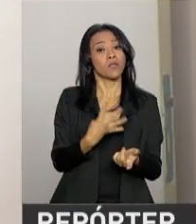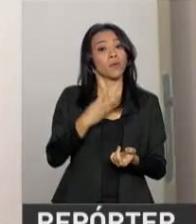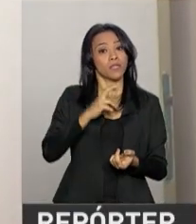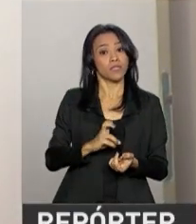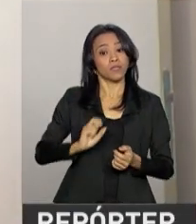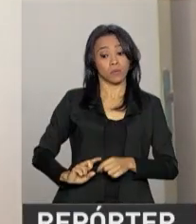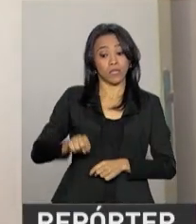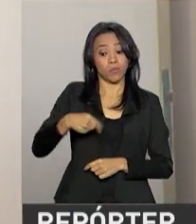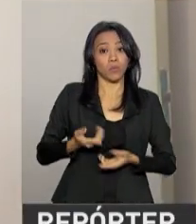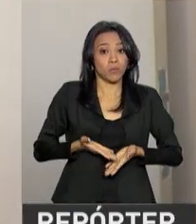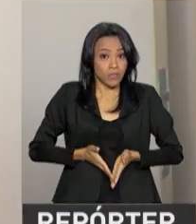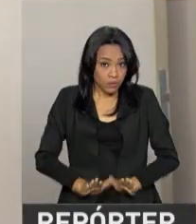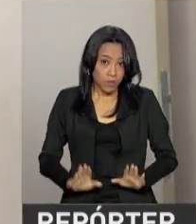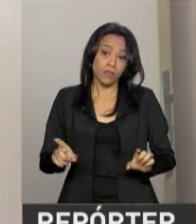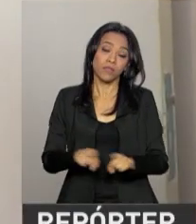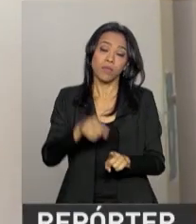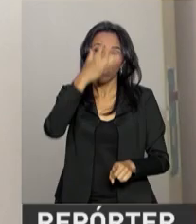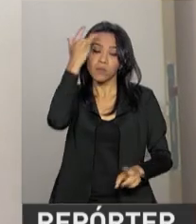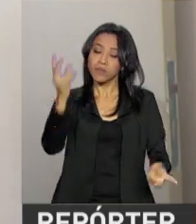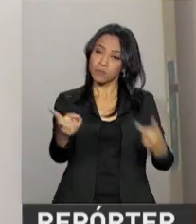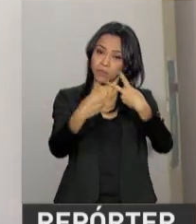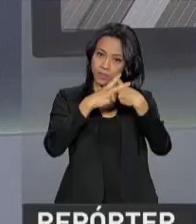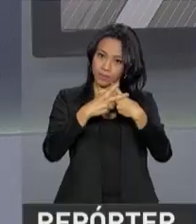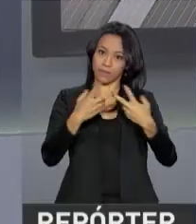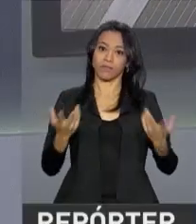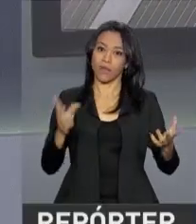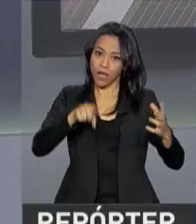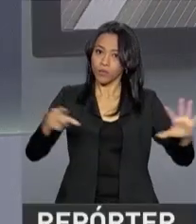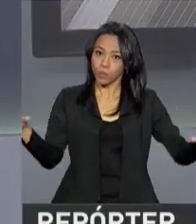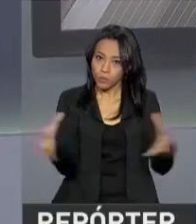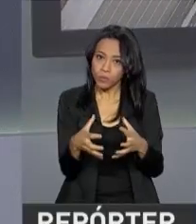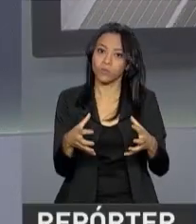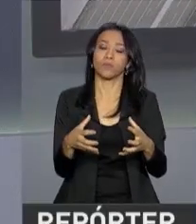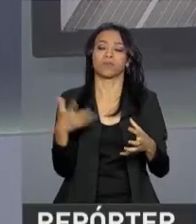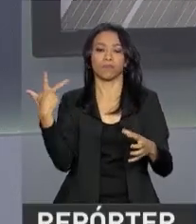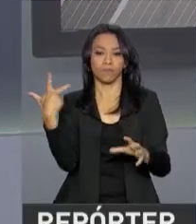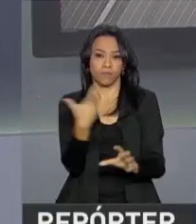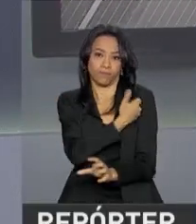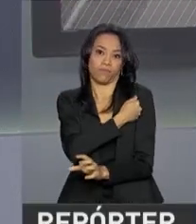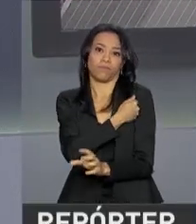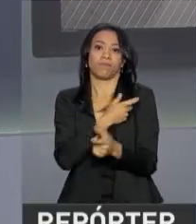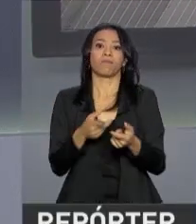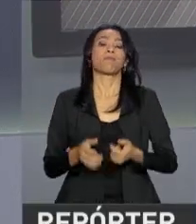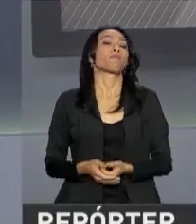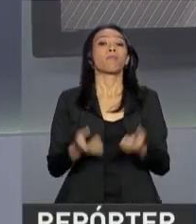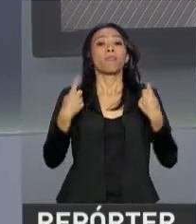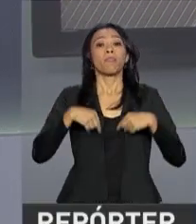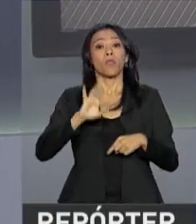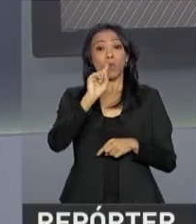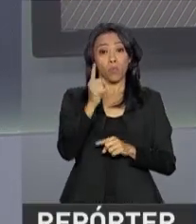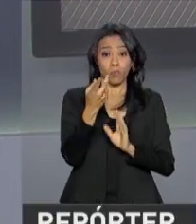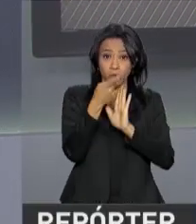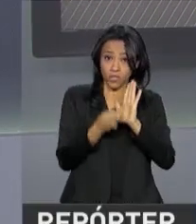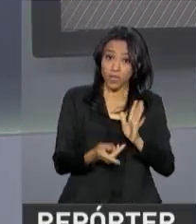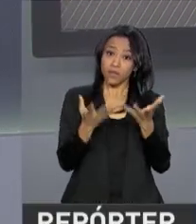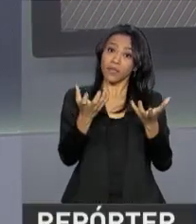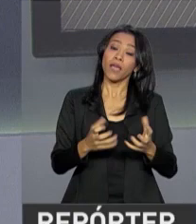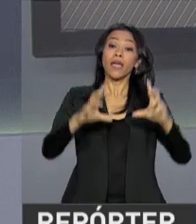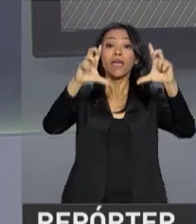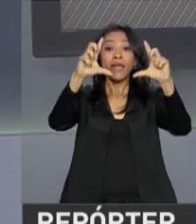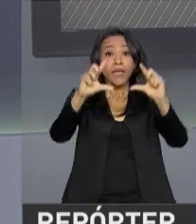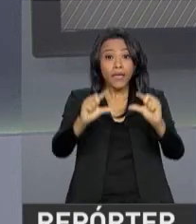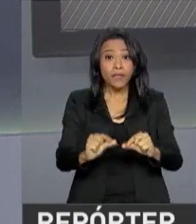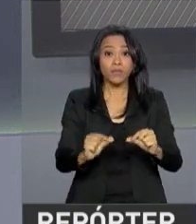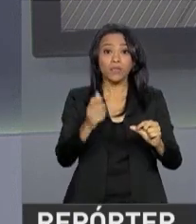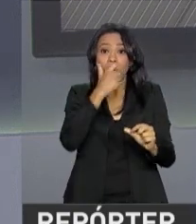além de pessoas privadas de liberdade o projeto pretende reduzir a superlotação e melhorar o atendimento